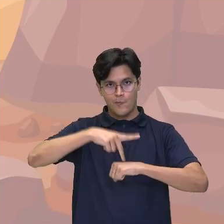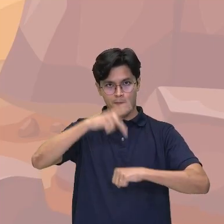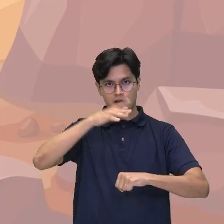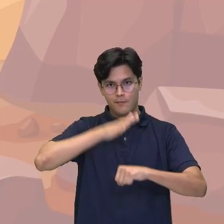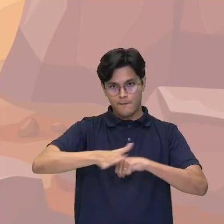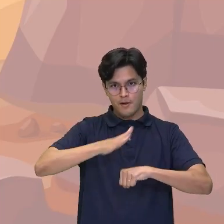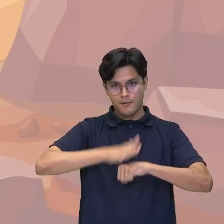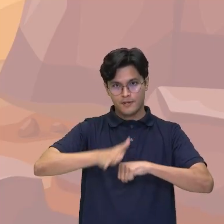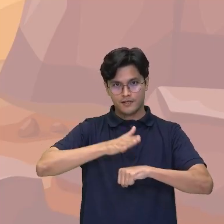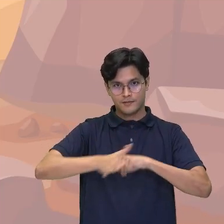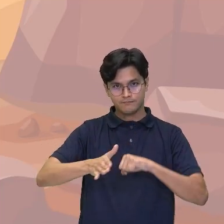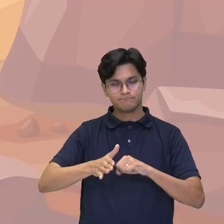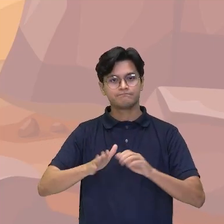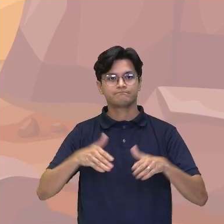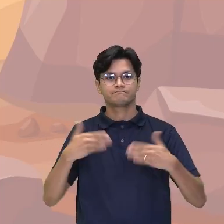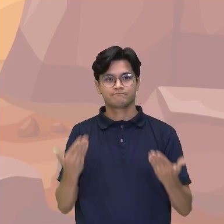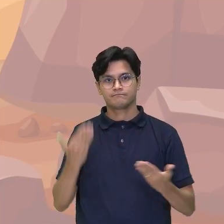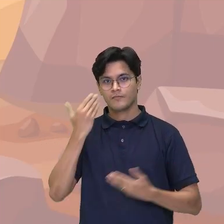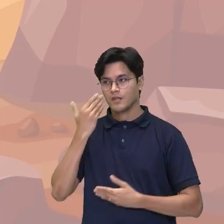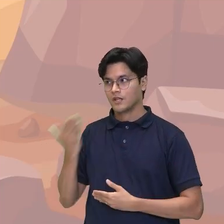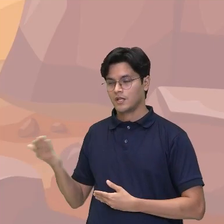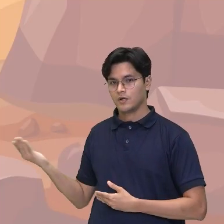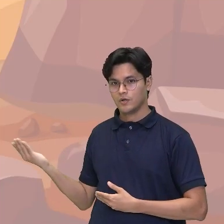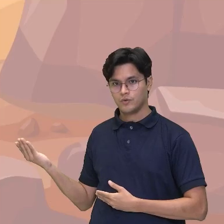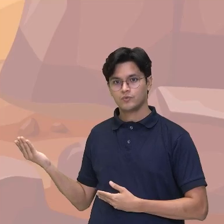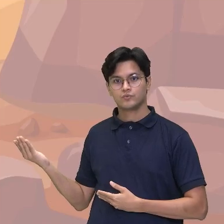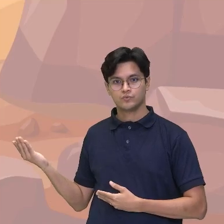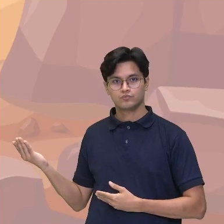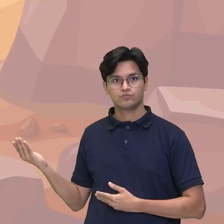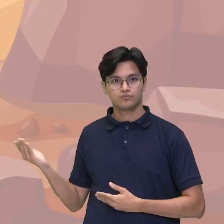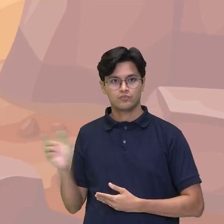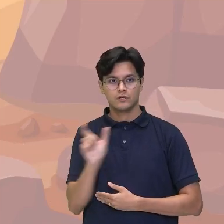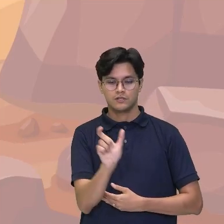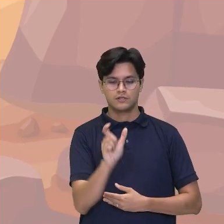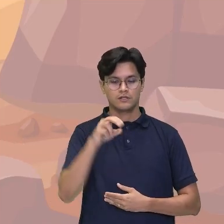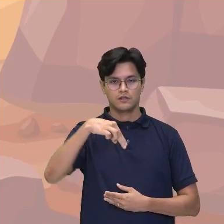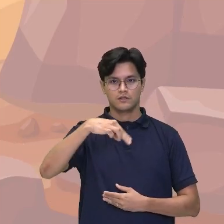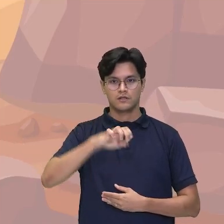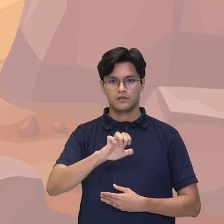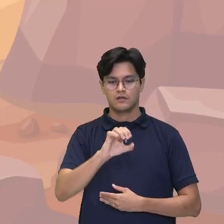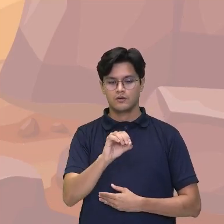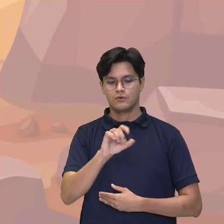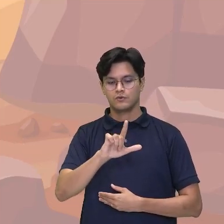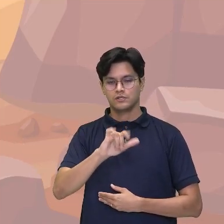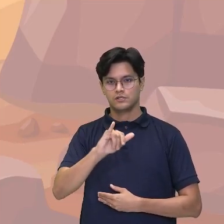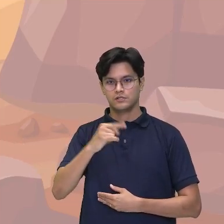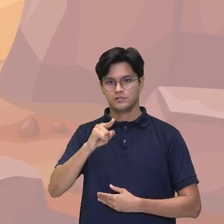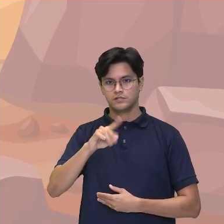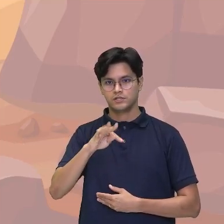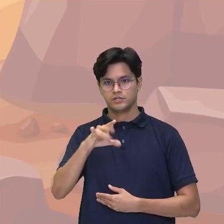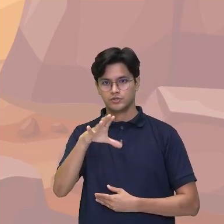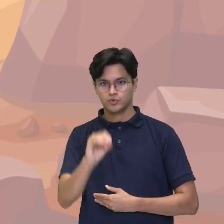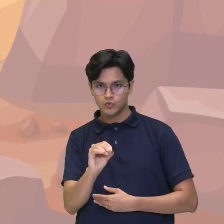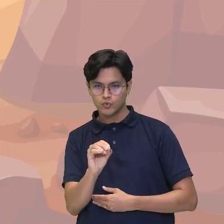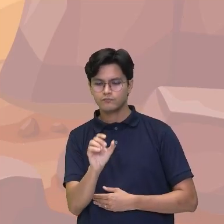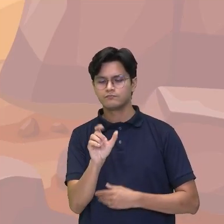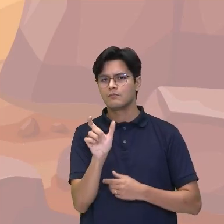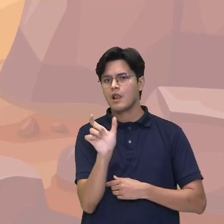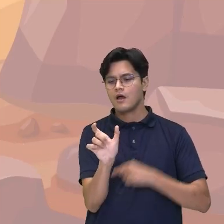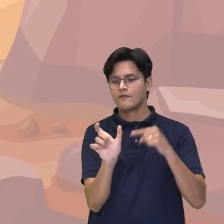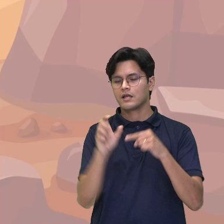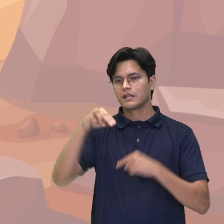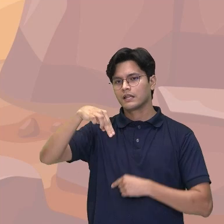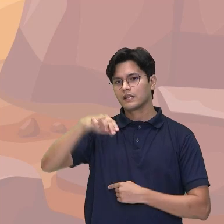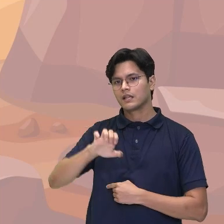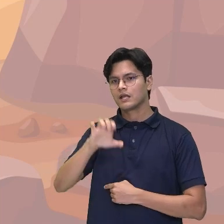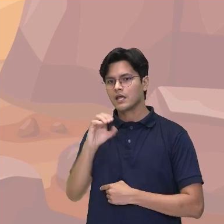Neolítico. Ora, aqui nós já estamos vendo a palavra Neolítico, neo que vem do quê? Do novo. Então, um novo período